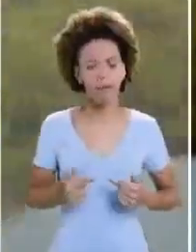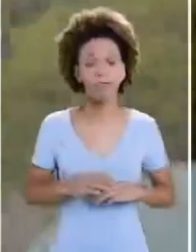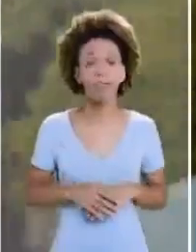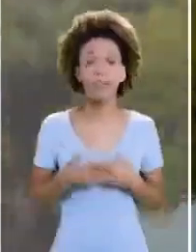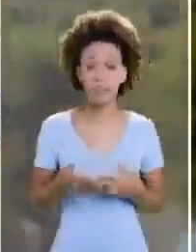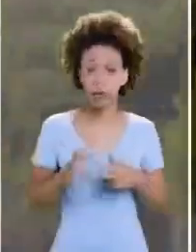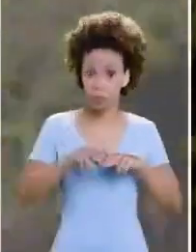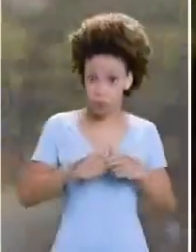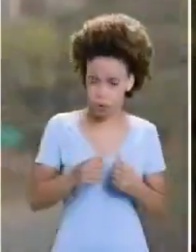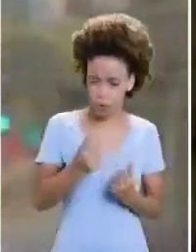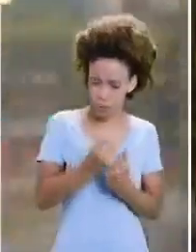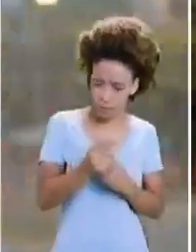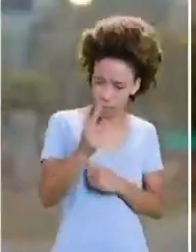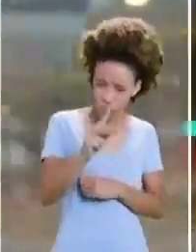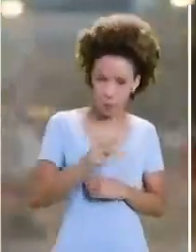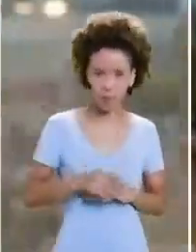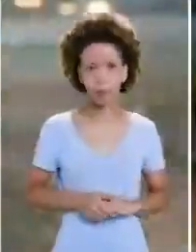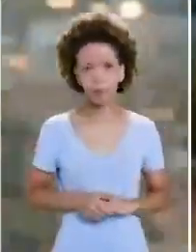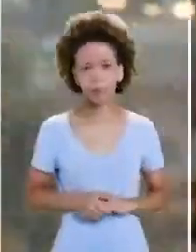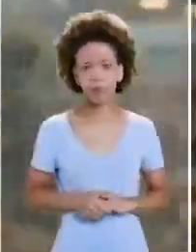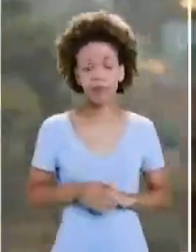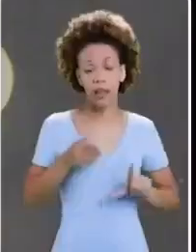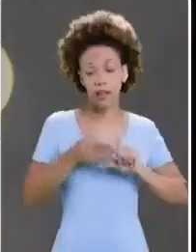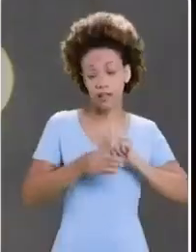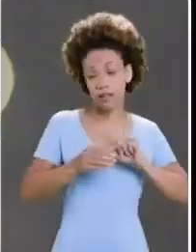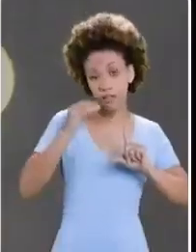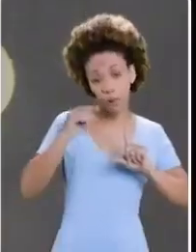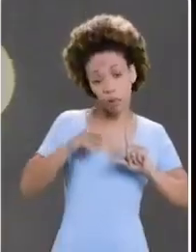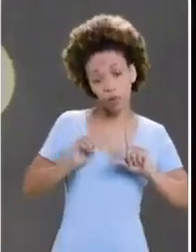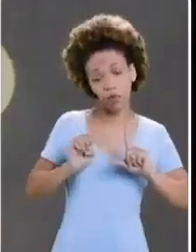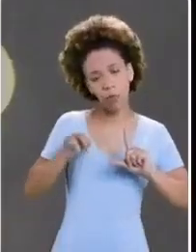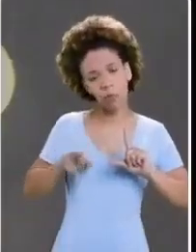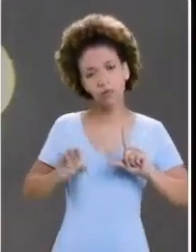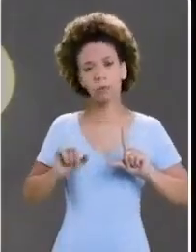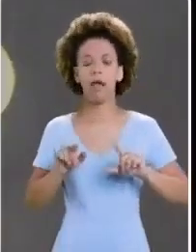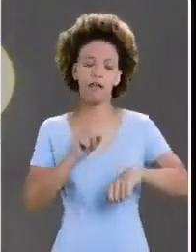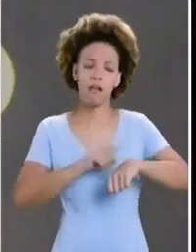desafiar o sistema. E é para isso que eu conto com o seu apoio. Acesse